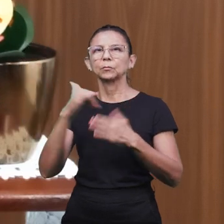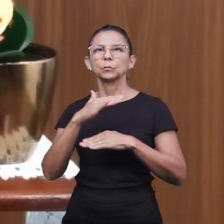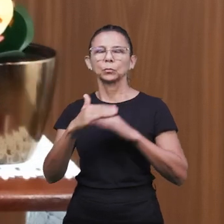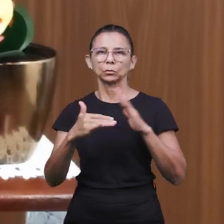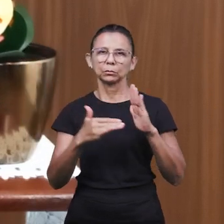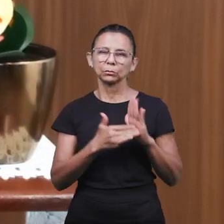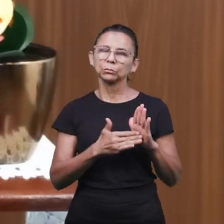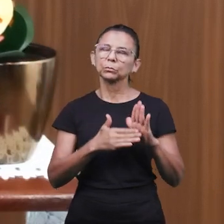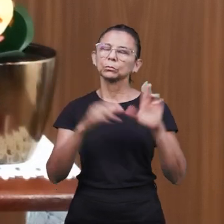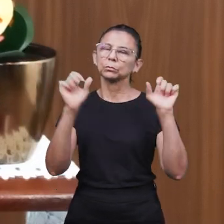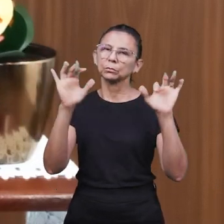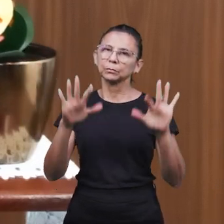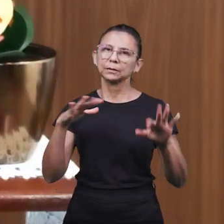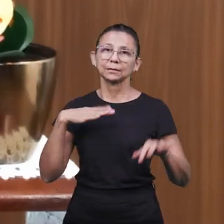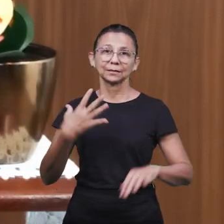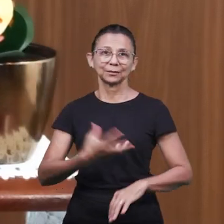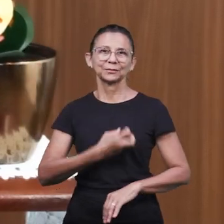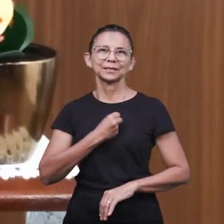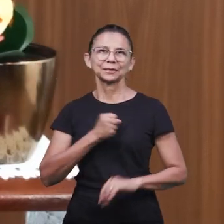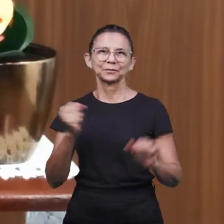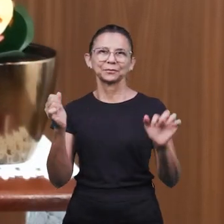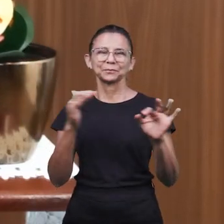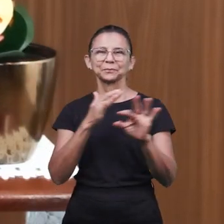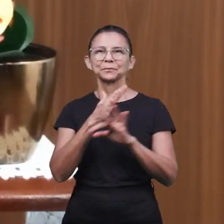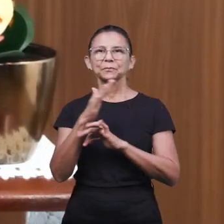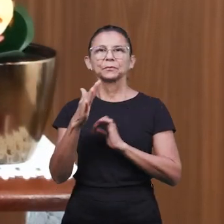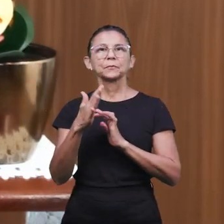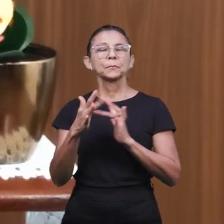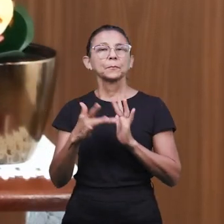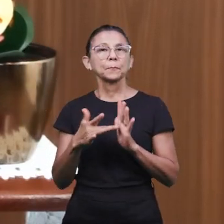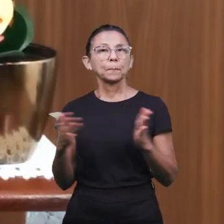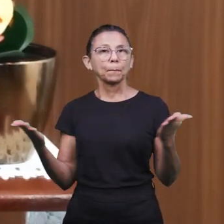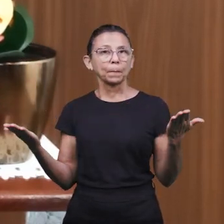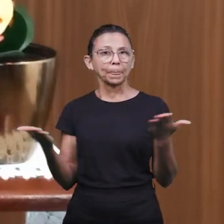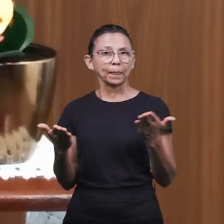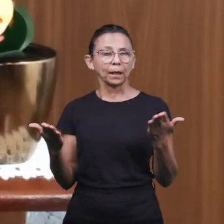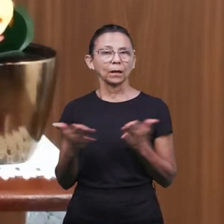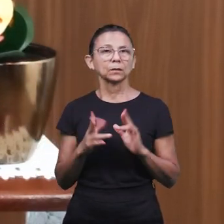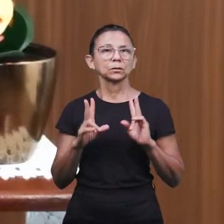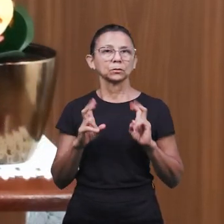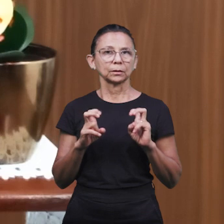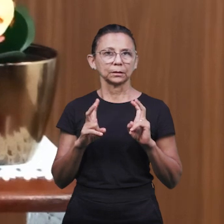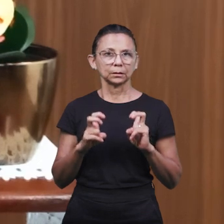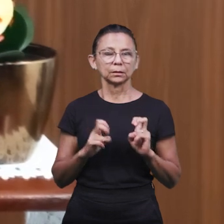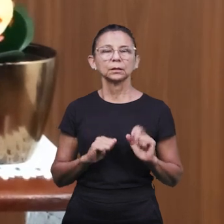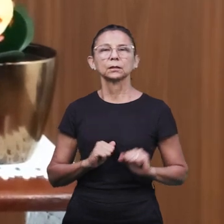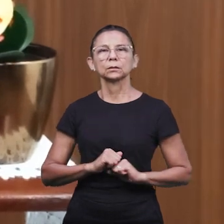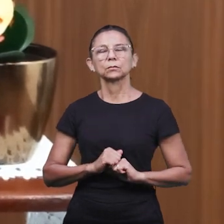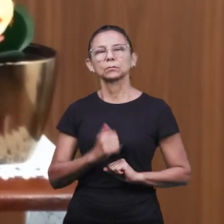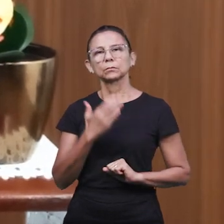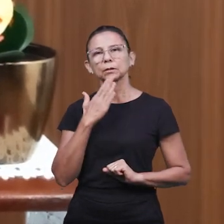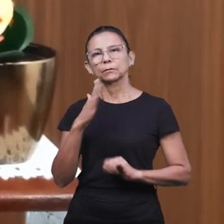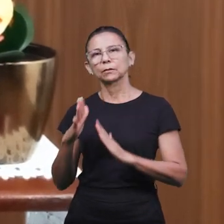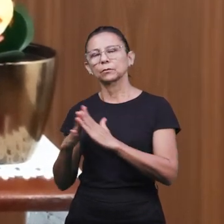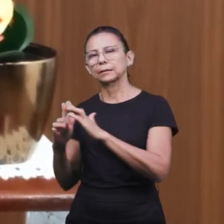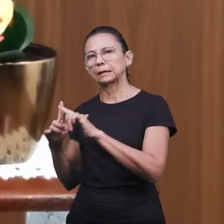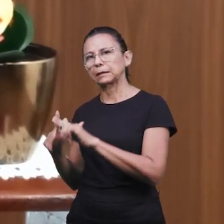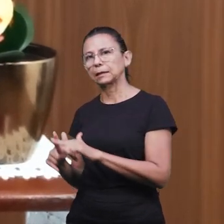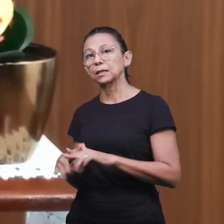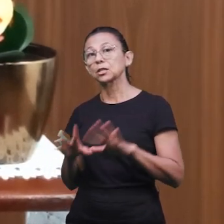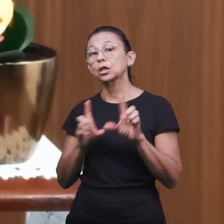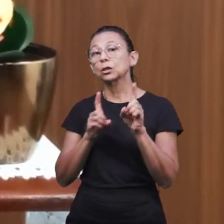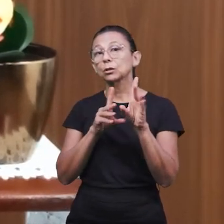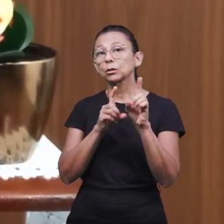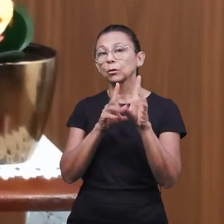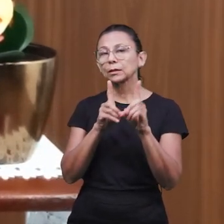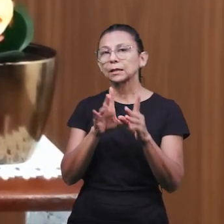ser pela bênção da salvação. Glória a Jesus. Meus irmãos, o assunto que temos para a igreja nesta noite, o assunto